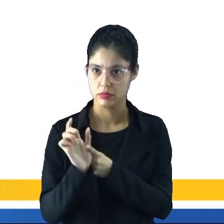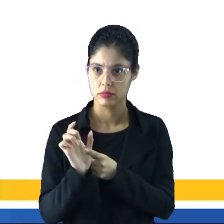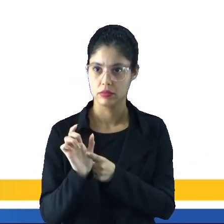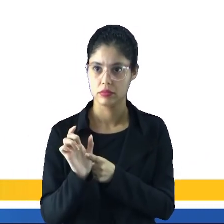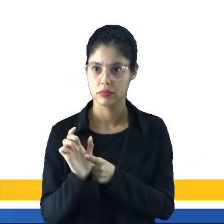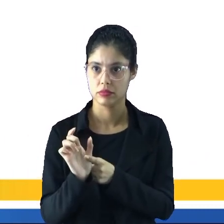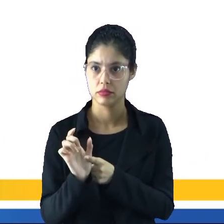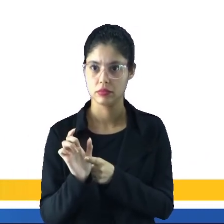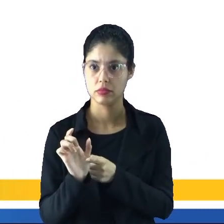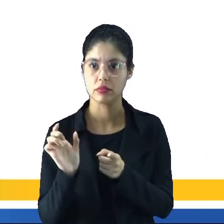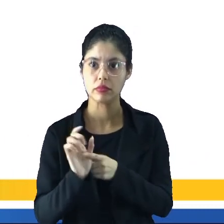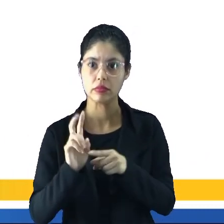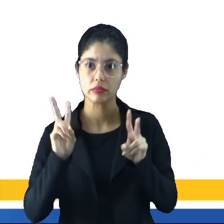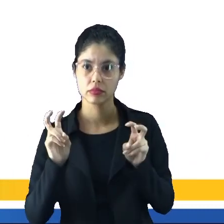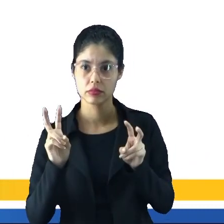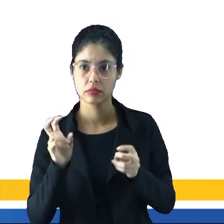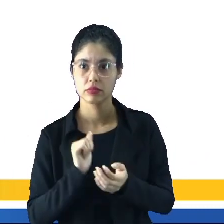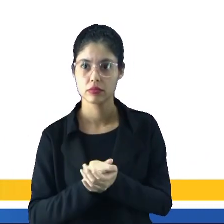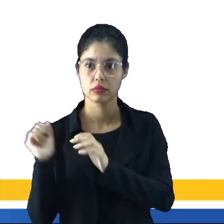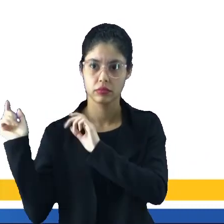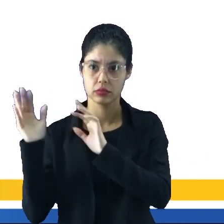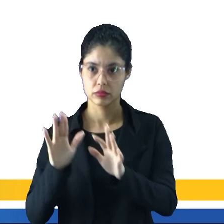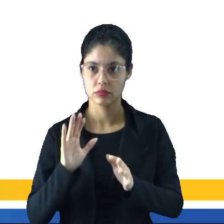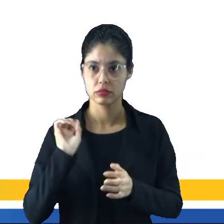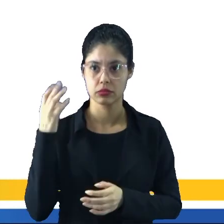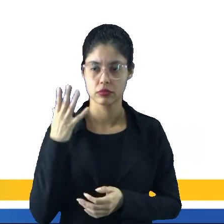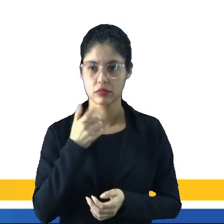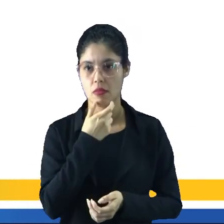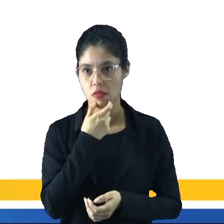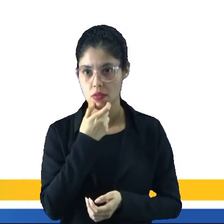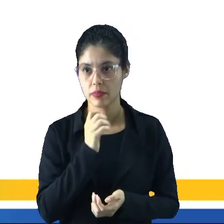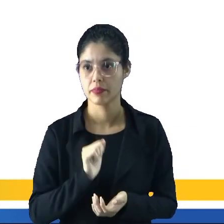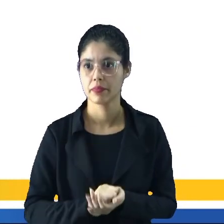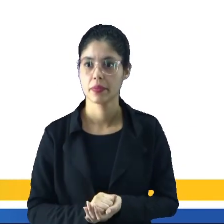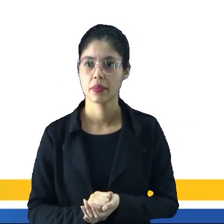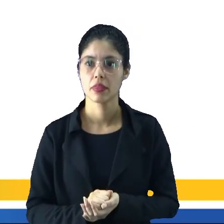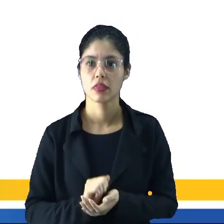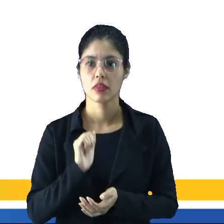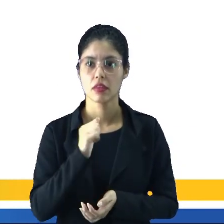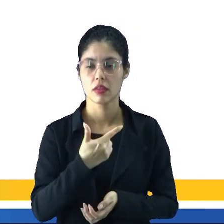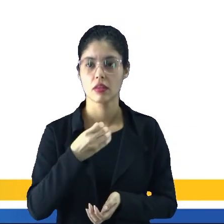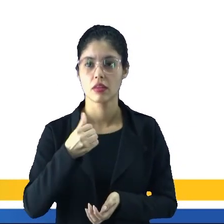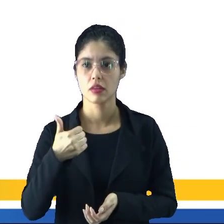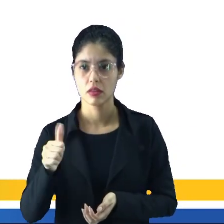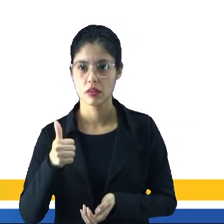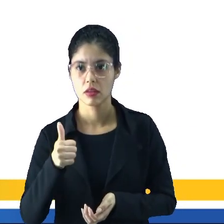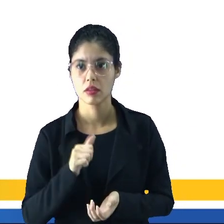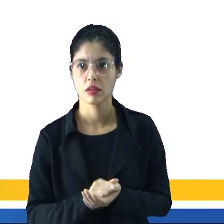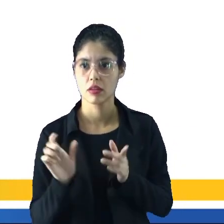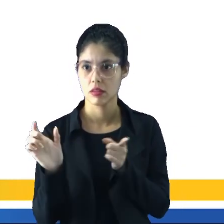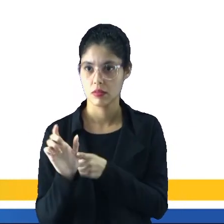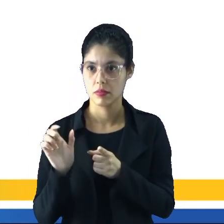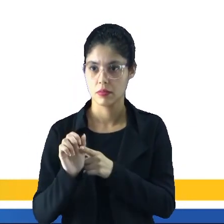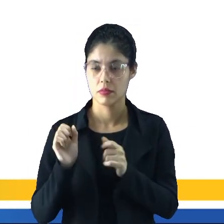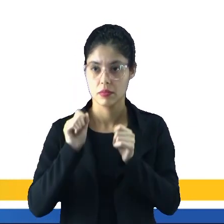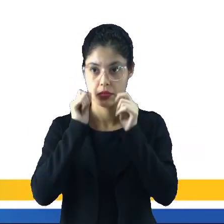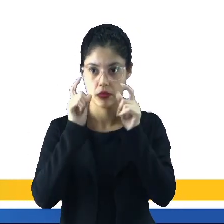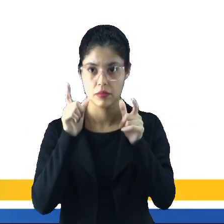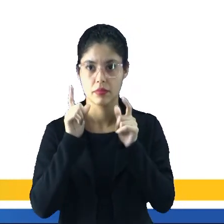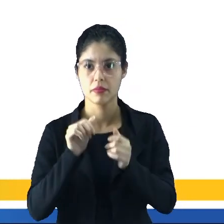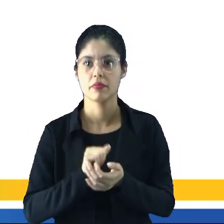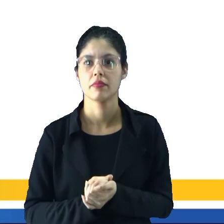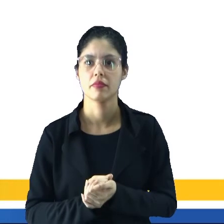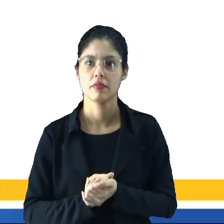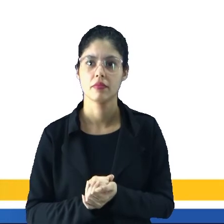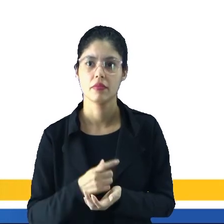a respeito dos tumultos causados na Inglaterra em agosto de 2011, as palavras de